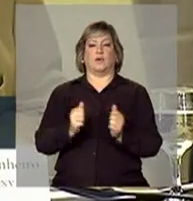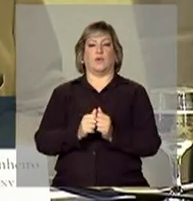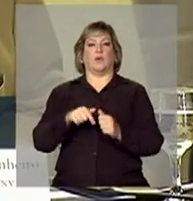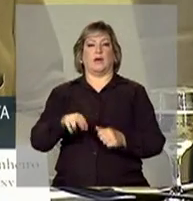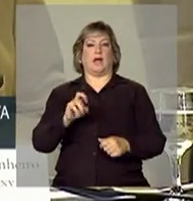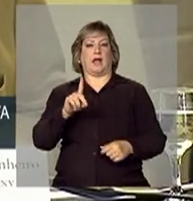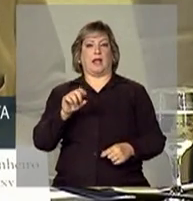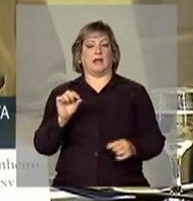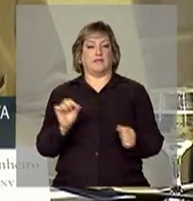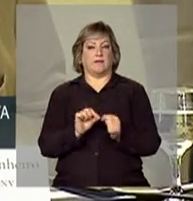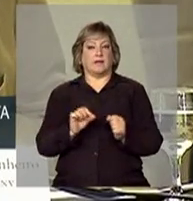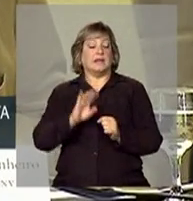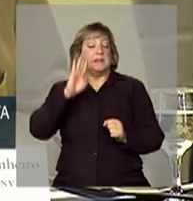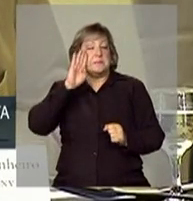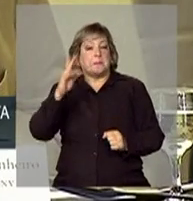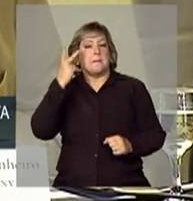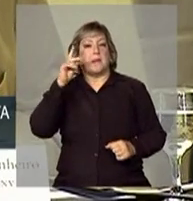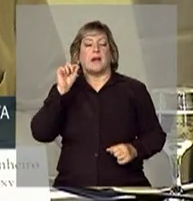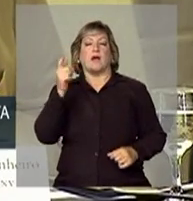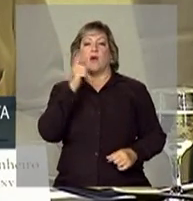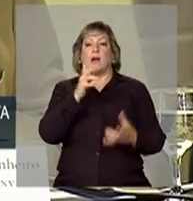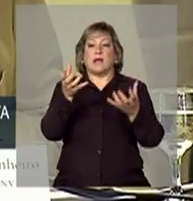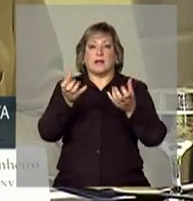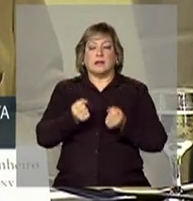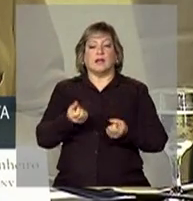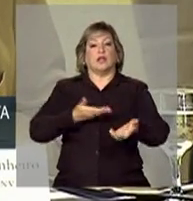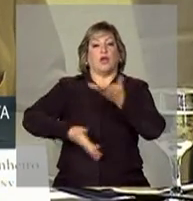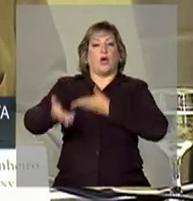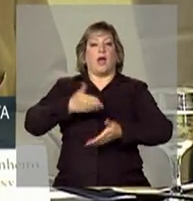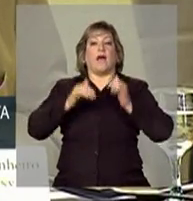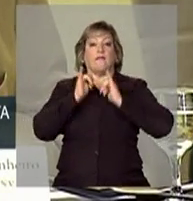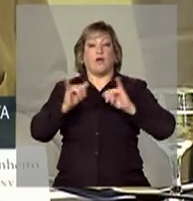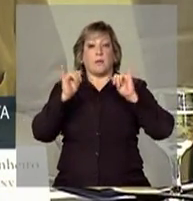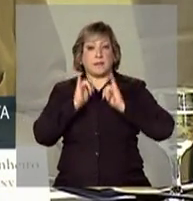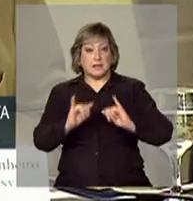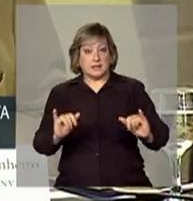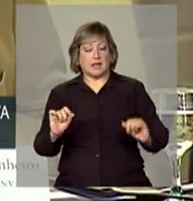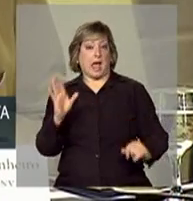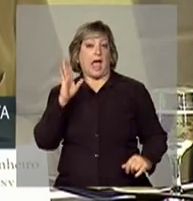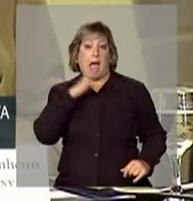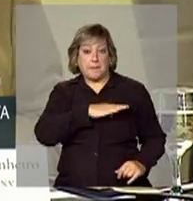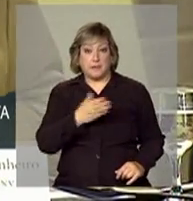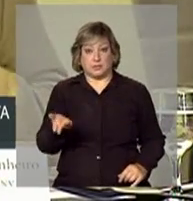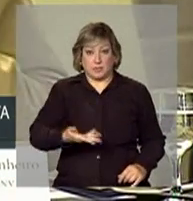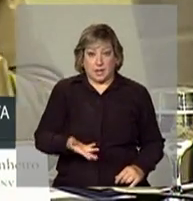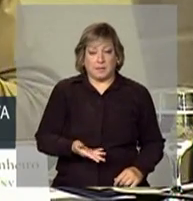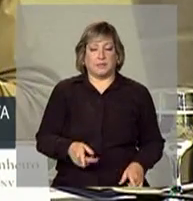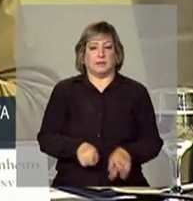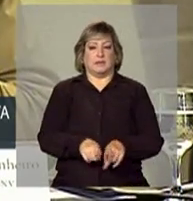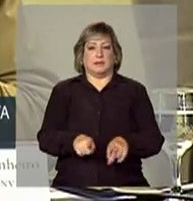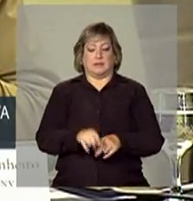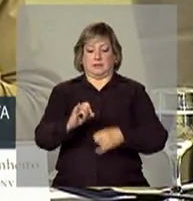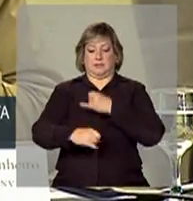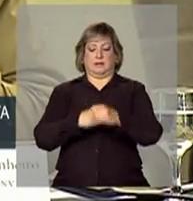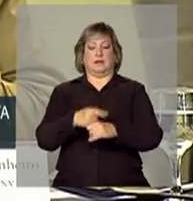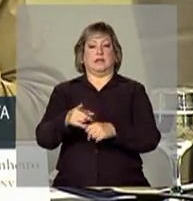constituída exclusivamente com a finalidade de receber e trocar informações de forma ágil em ambiente virtual